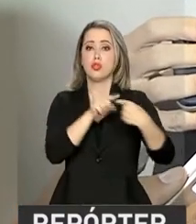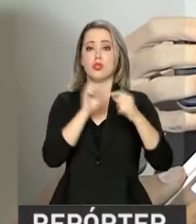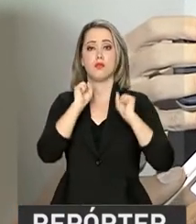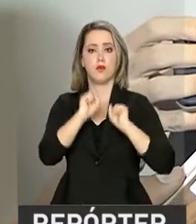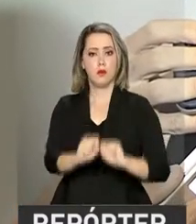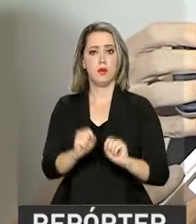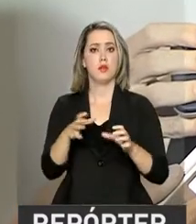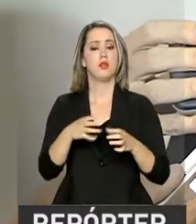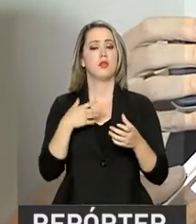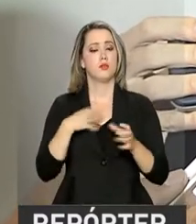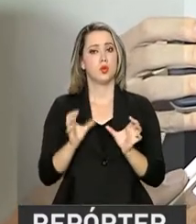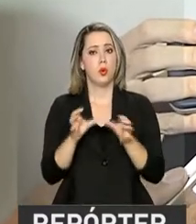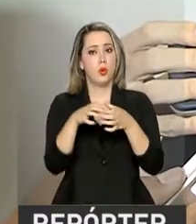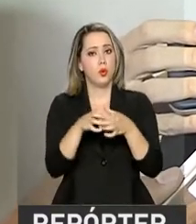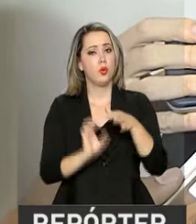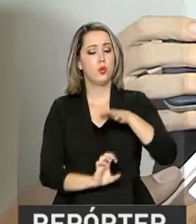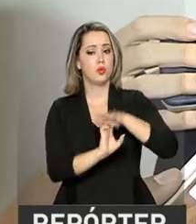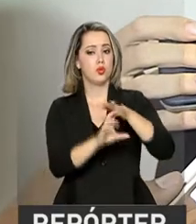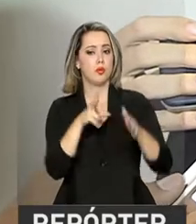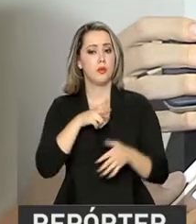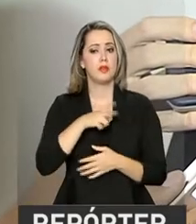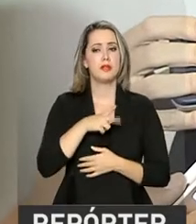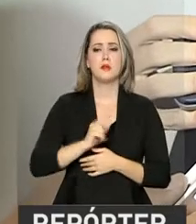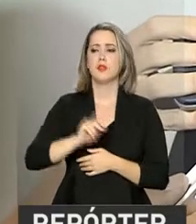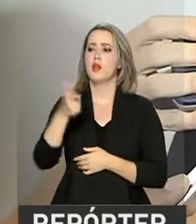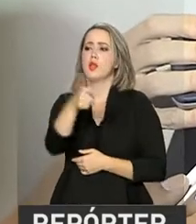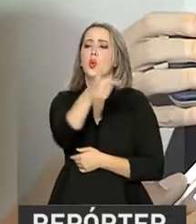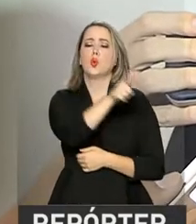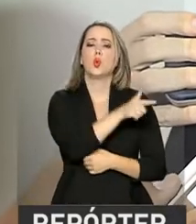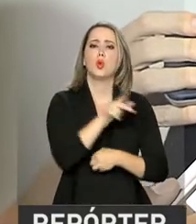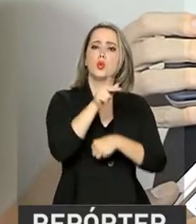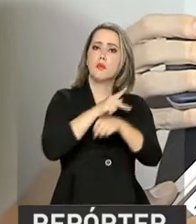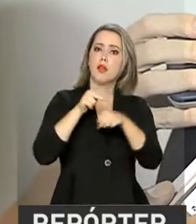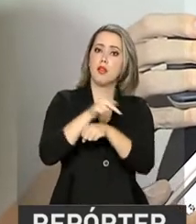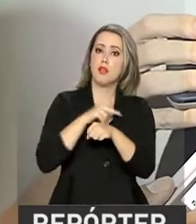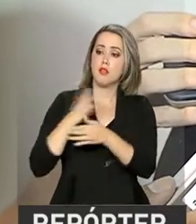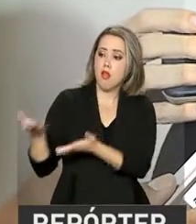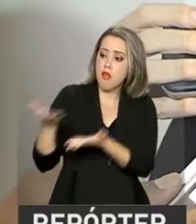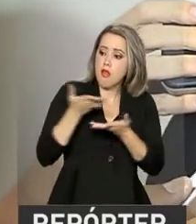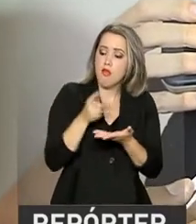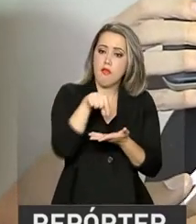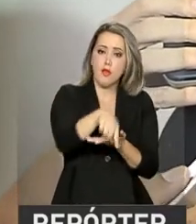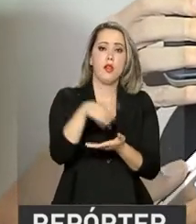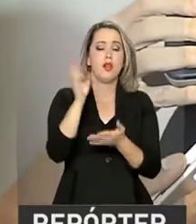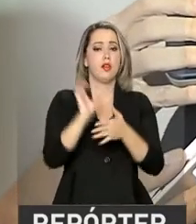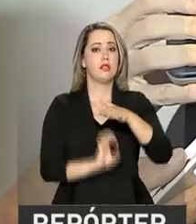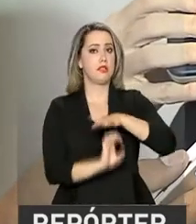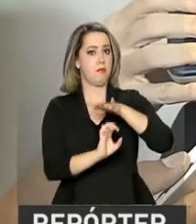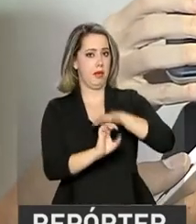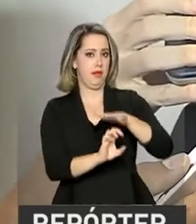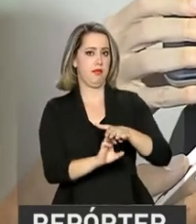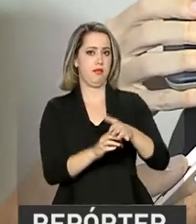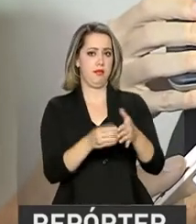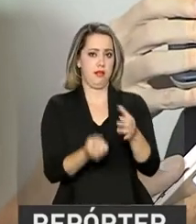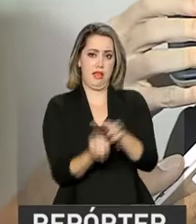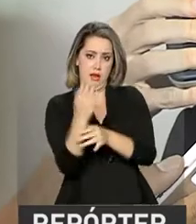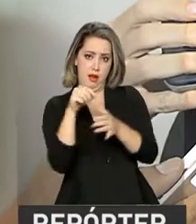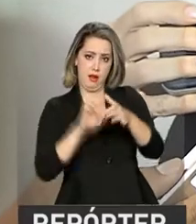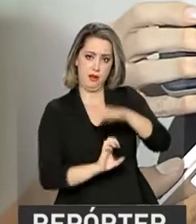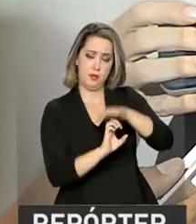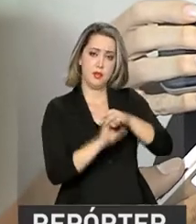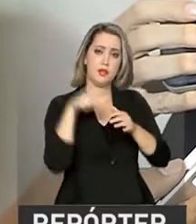o setor privado e investidores brasileiros e internacionais recebeu concessão para investir nós já tivemos por exemplo